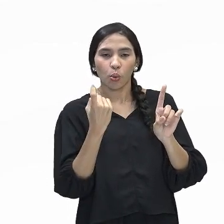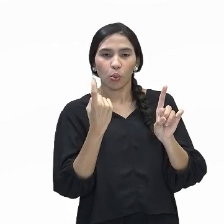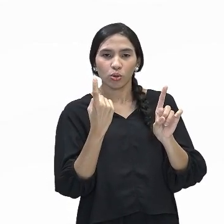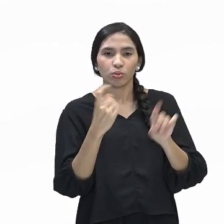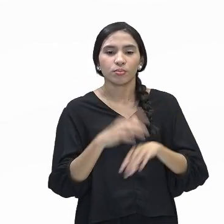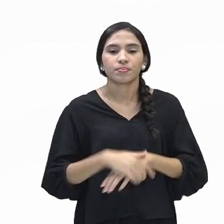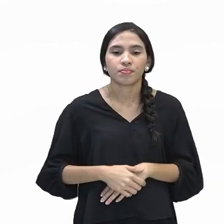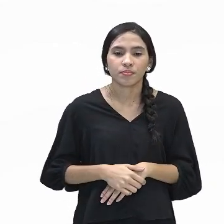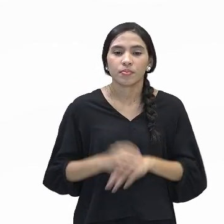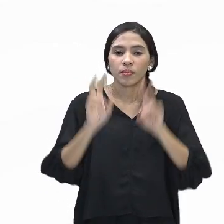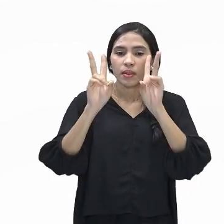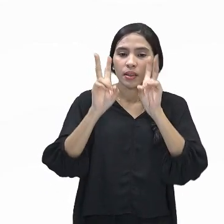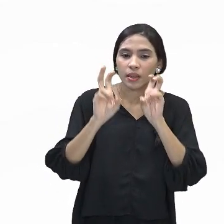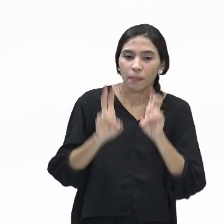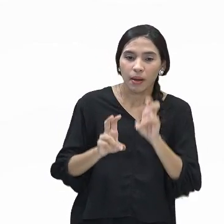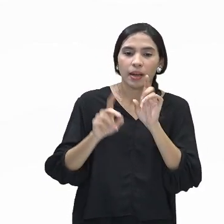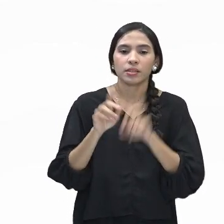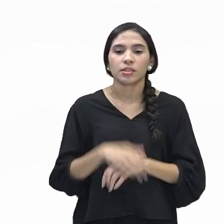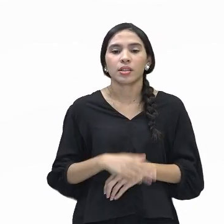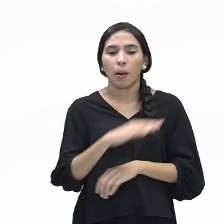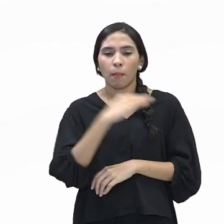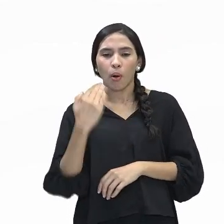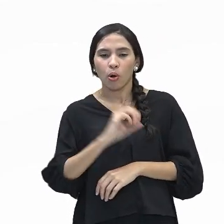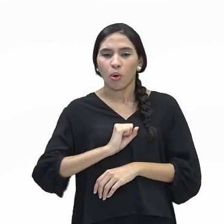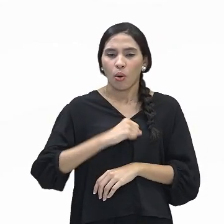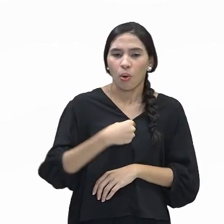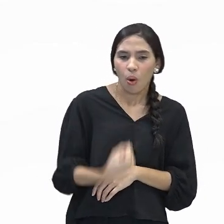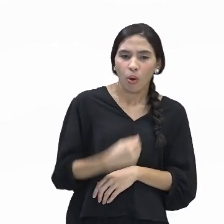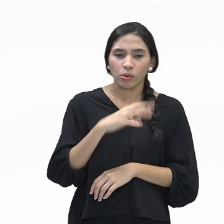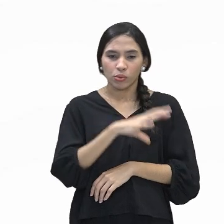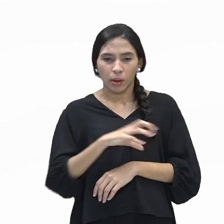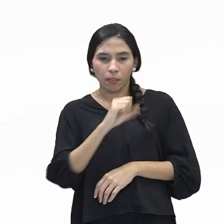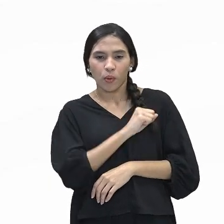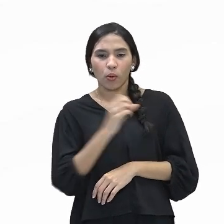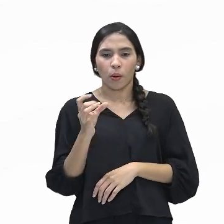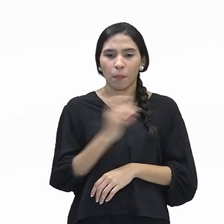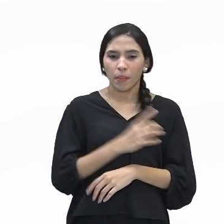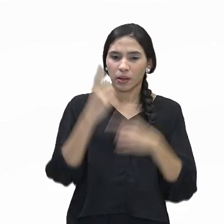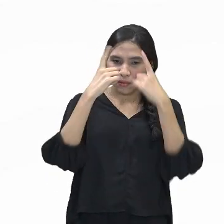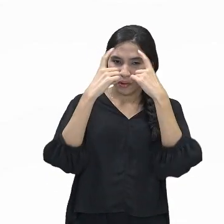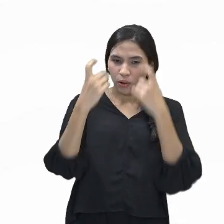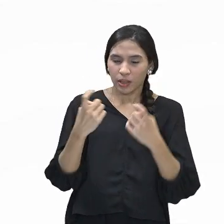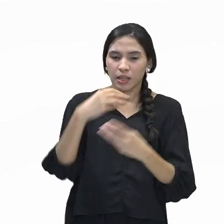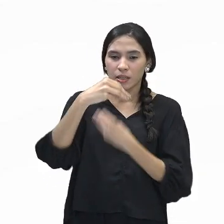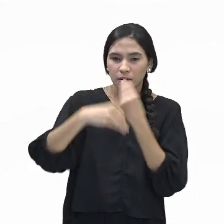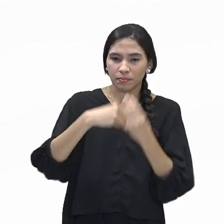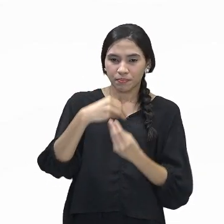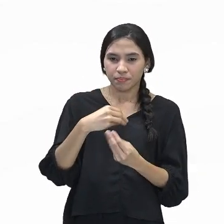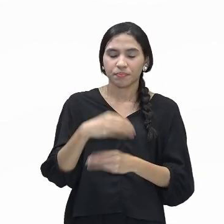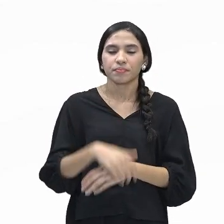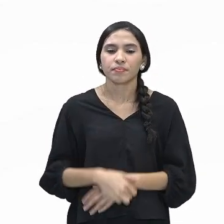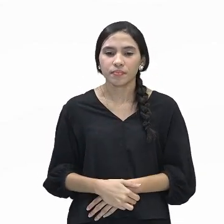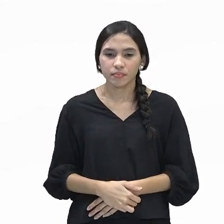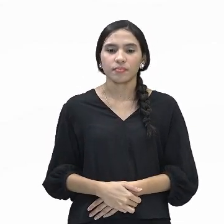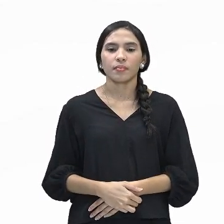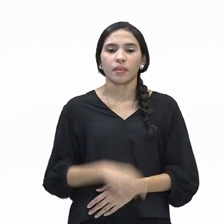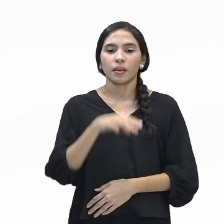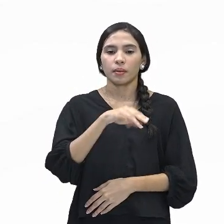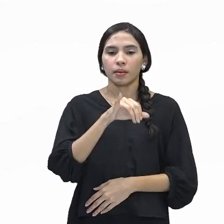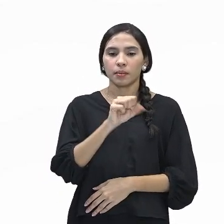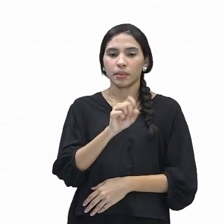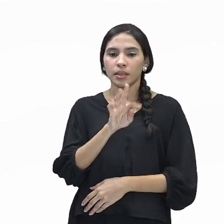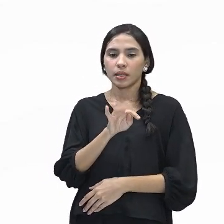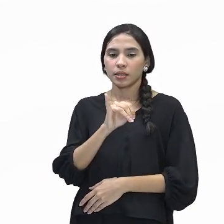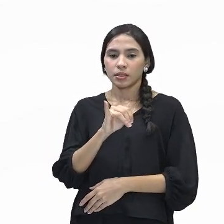temáticas universais do livro é morte, ódio, amor, medo, violência e misticismo, né? Então